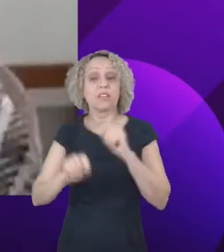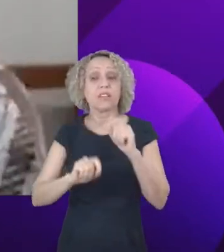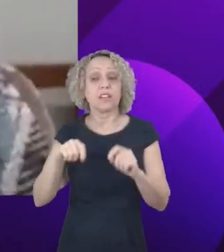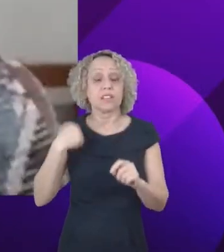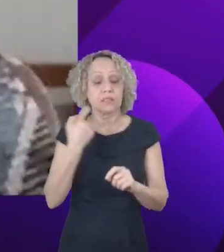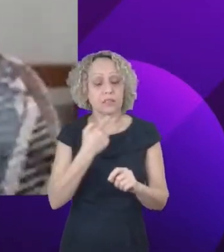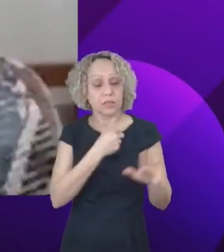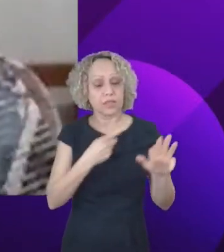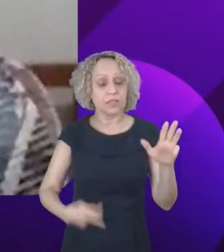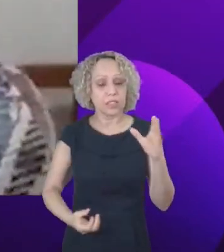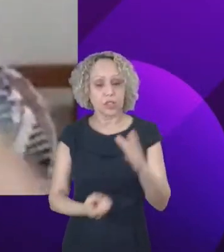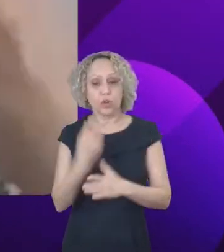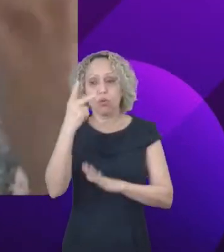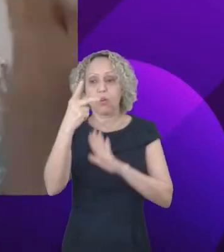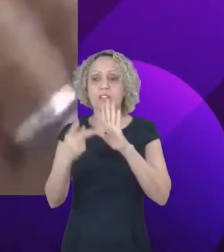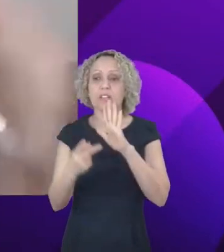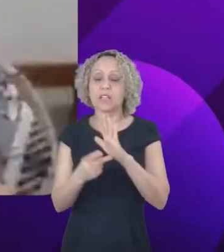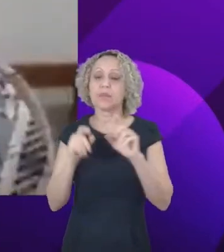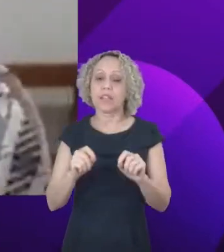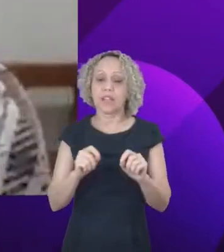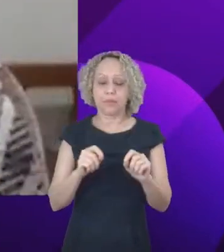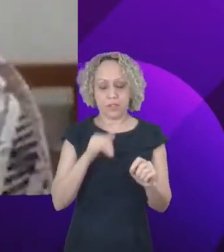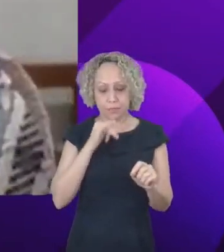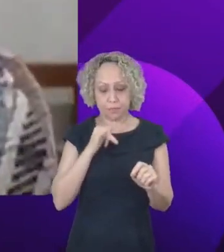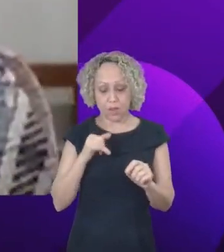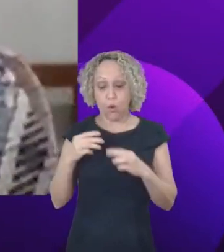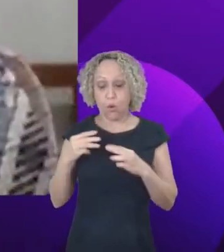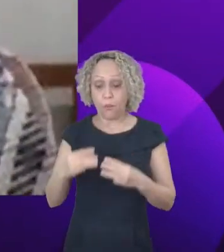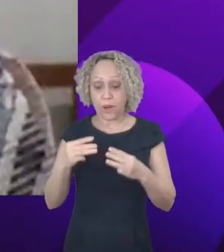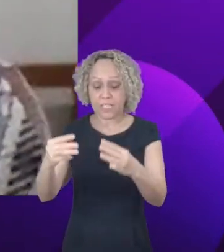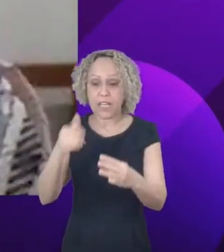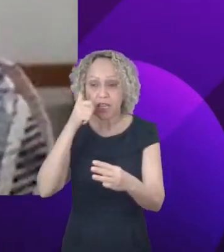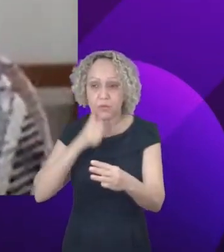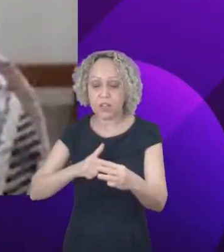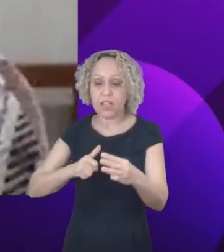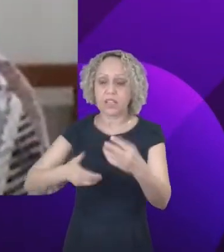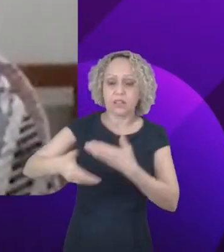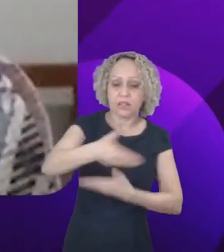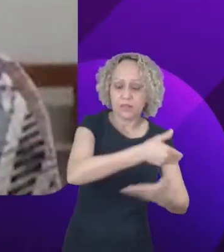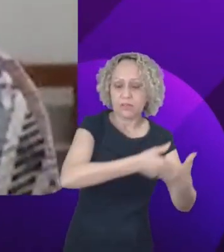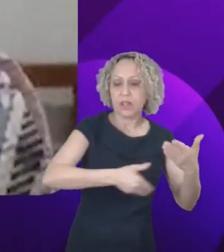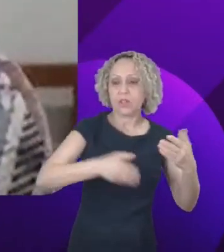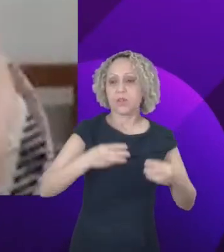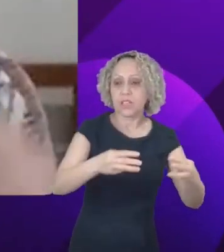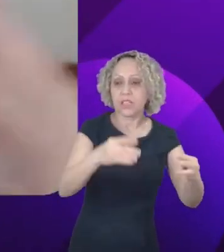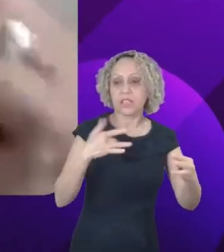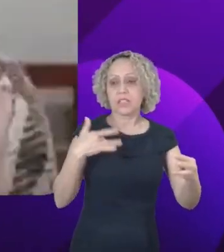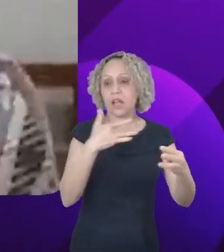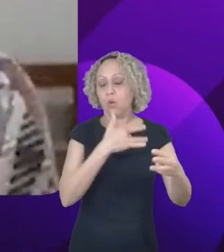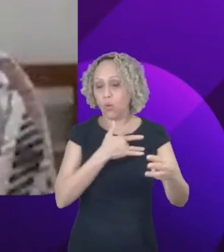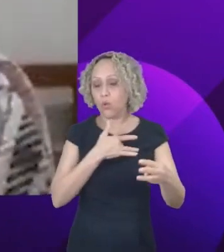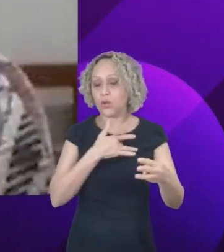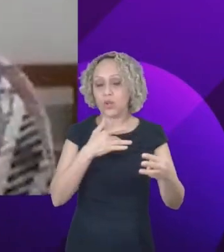tenhamos ações transversais com o Ministério da Saúde, o Ministério da Igualdade Racial, pois as mulheres